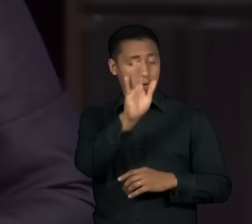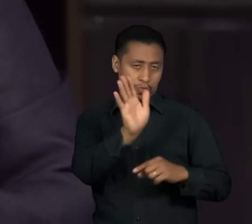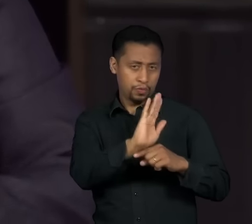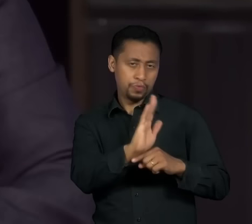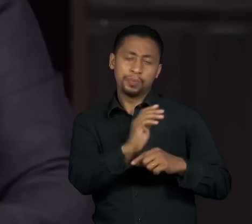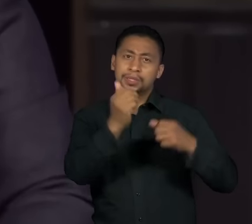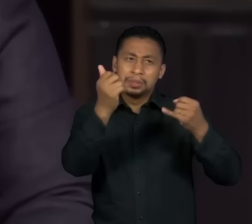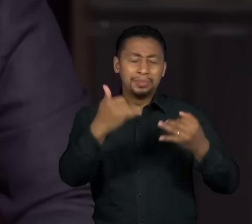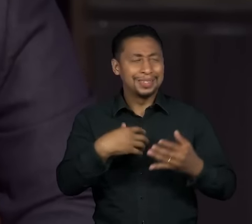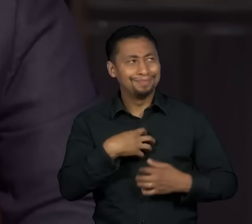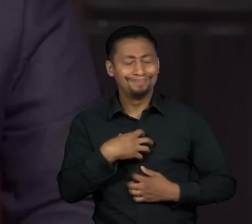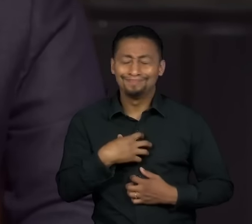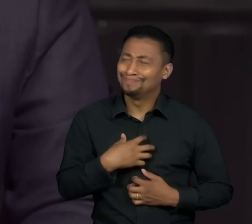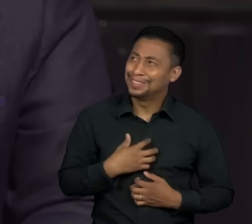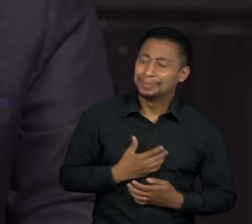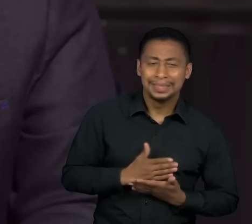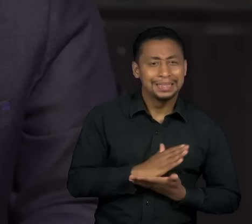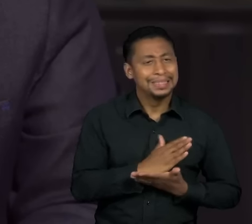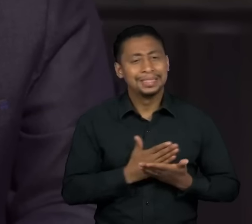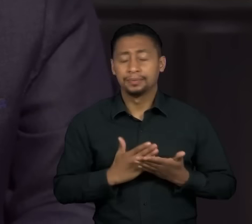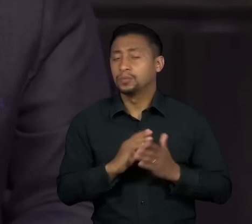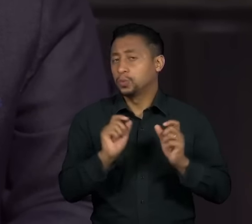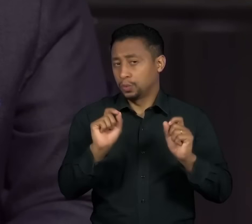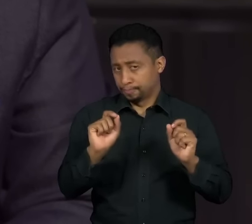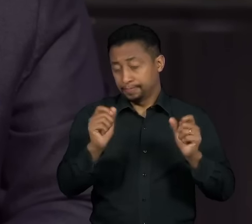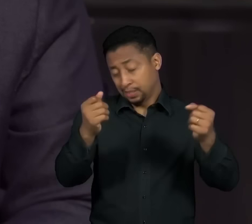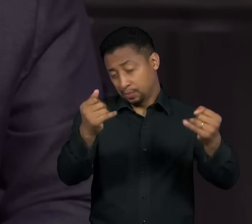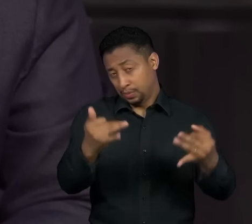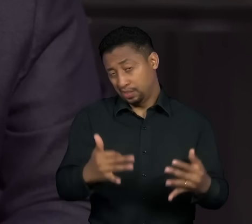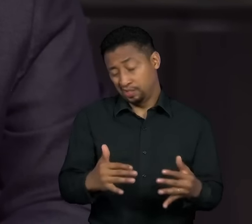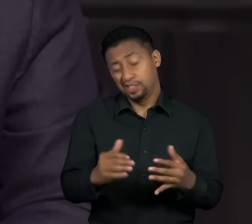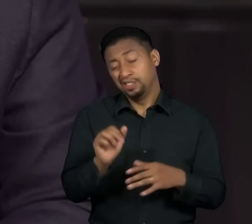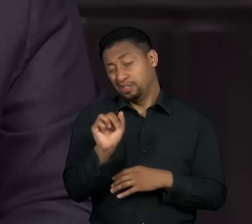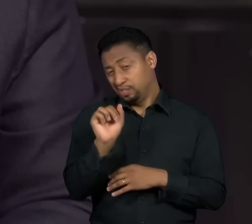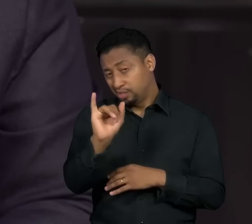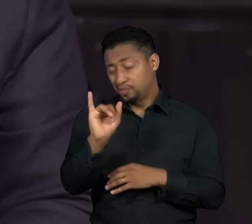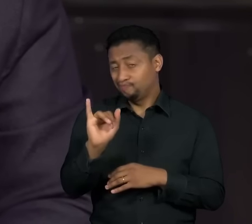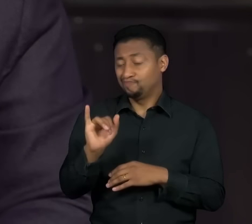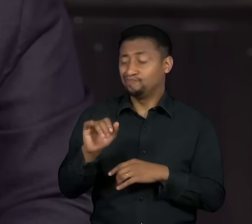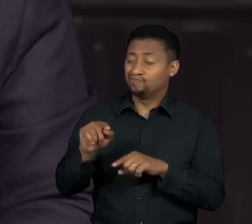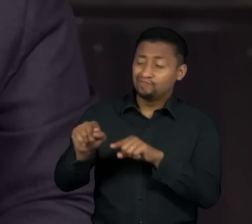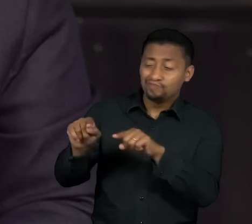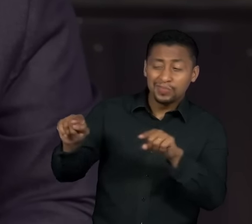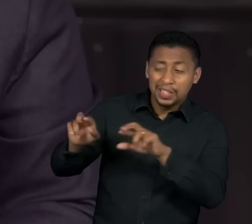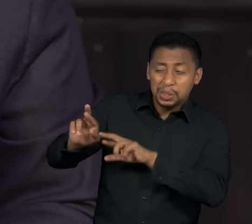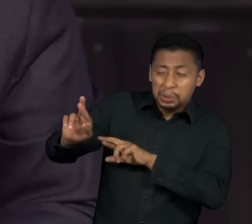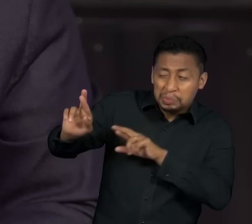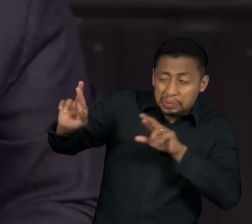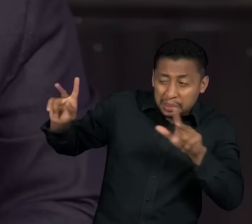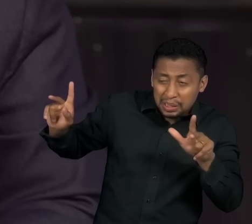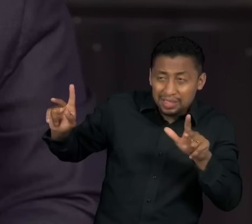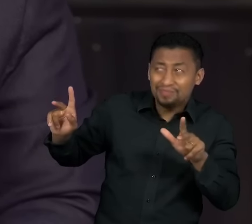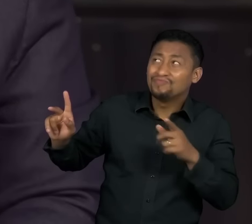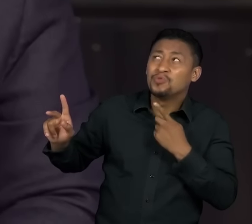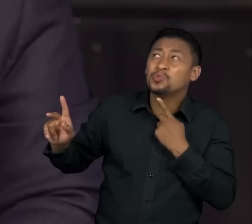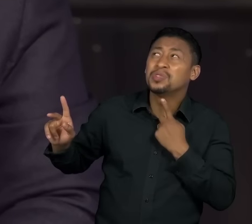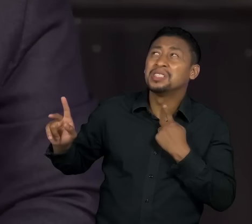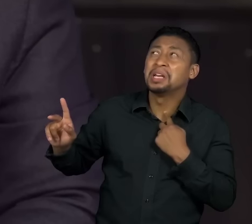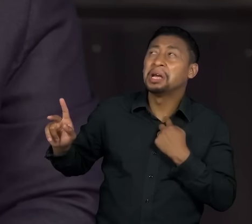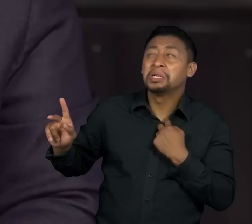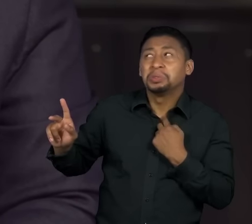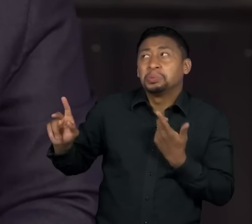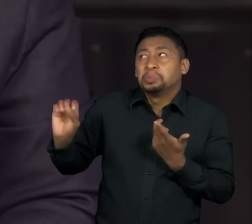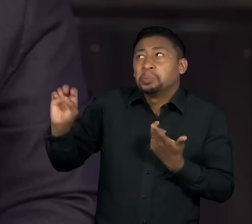sua inquietude. Ele diz assim: talvez se tudo fosse diferente, eu não teria essa vontade de ir embora, mas se